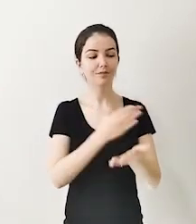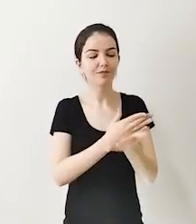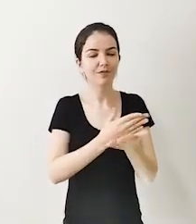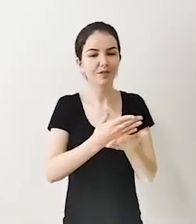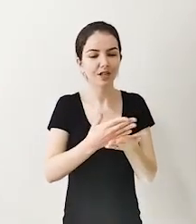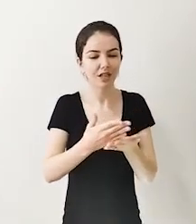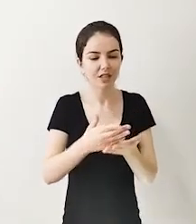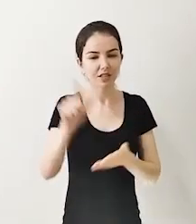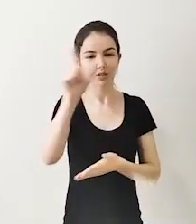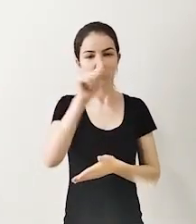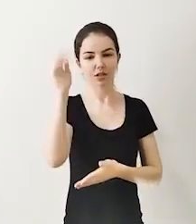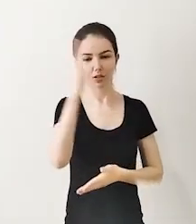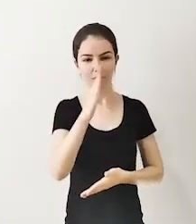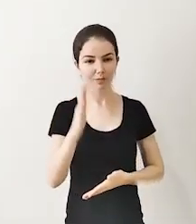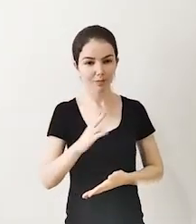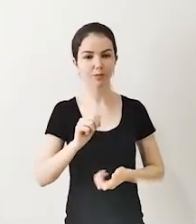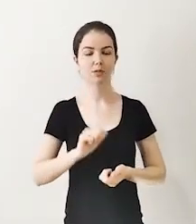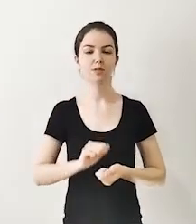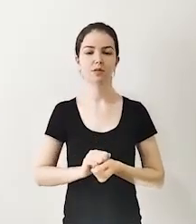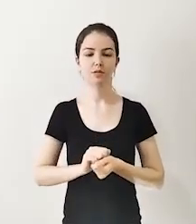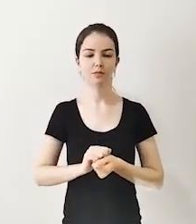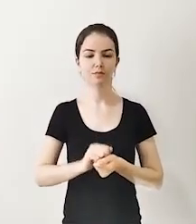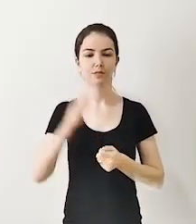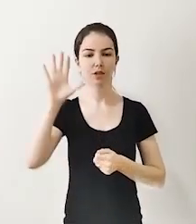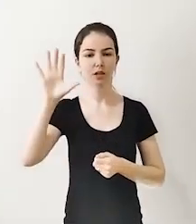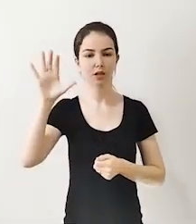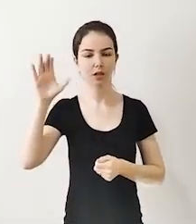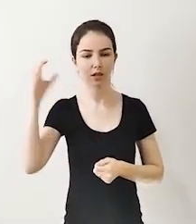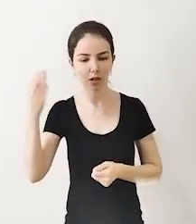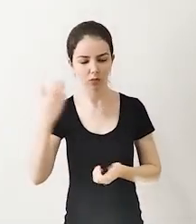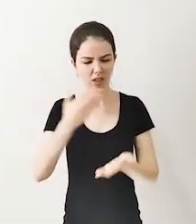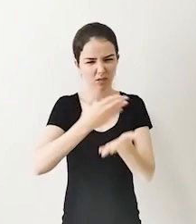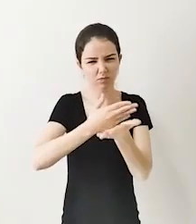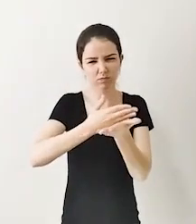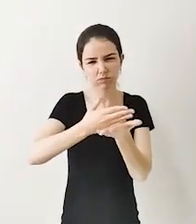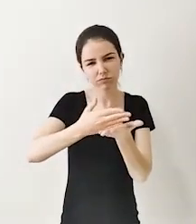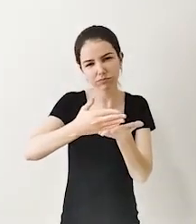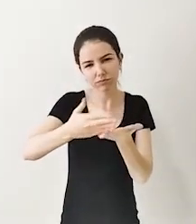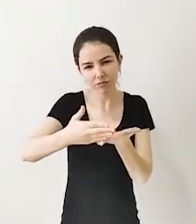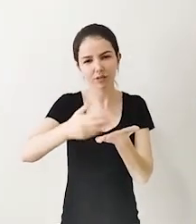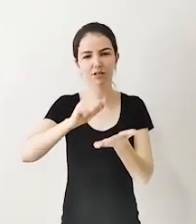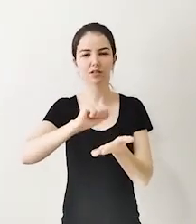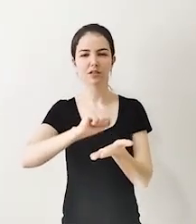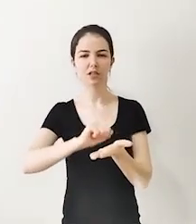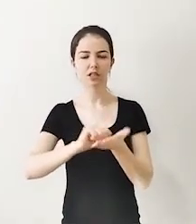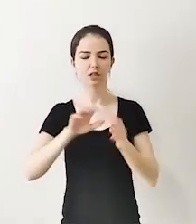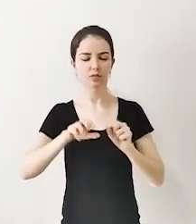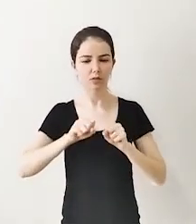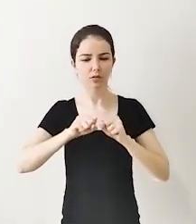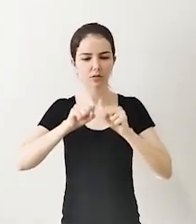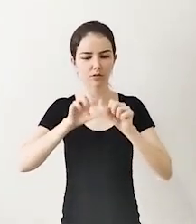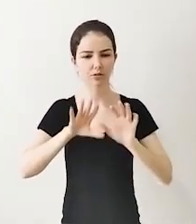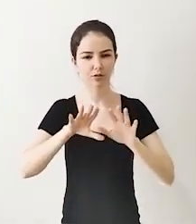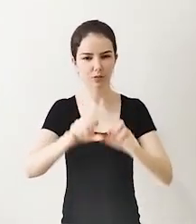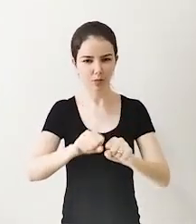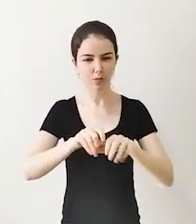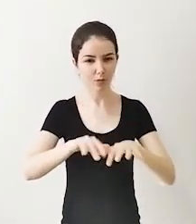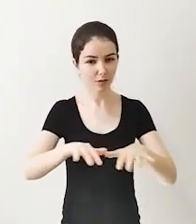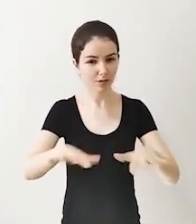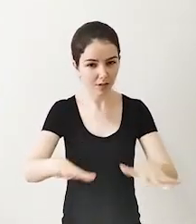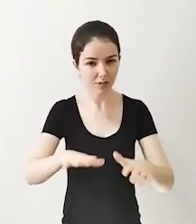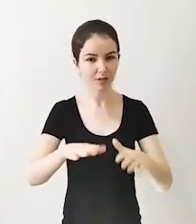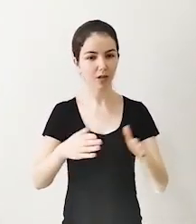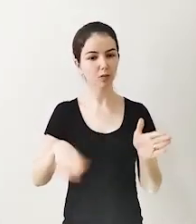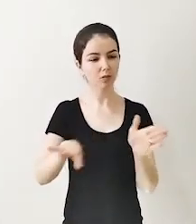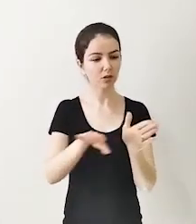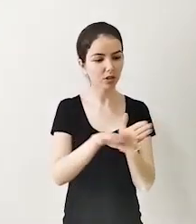brasileira, tá? O momento em que ocorre esse início, né, tipo, de colonização e de chegada dos